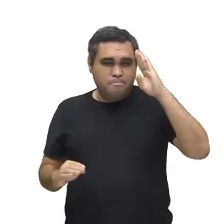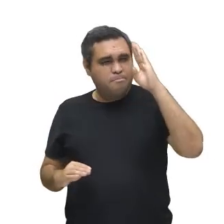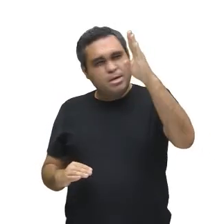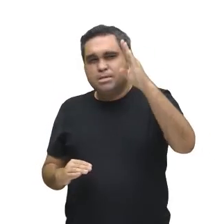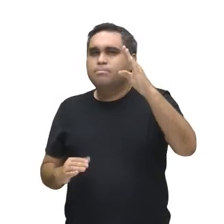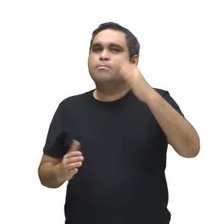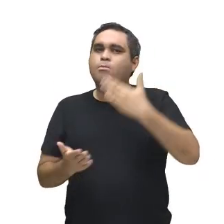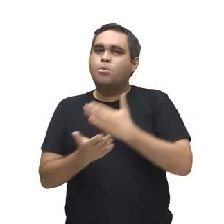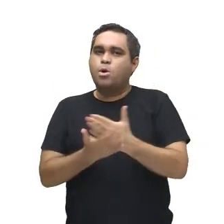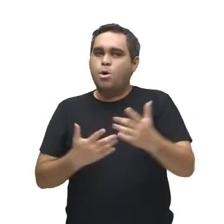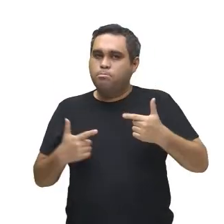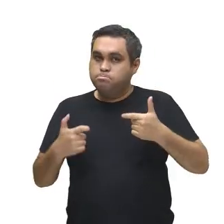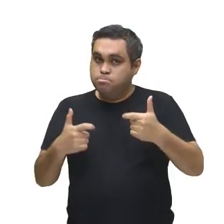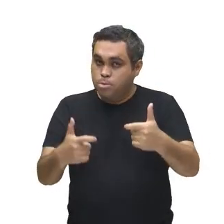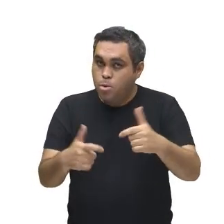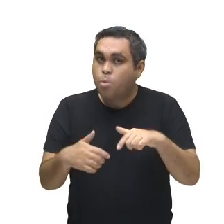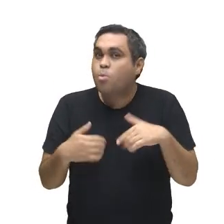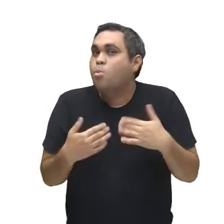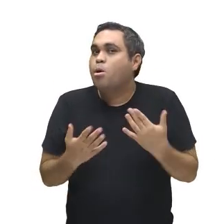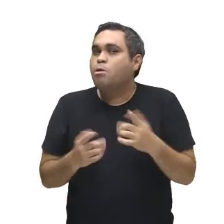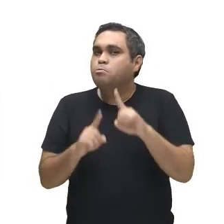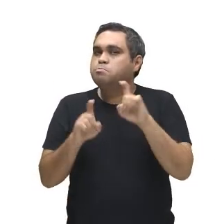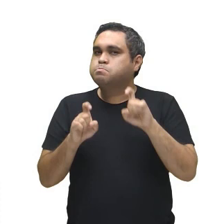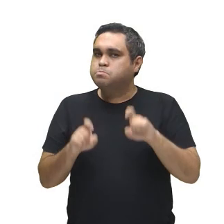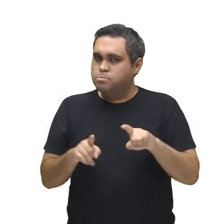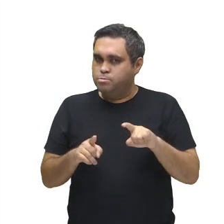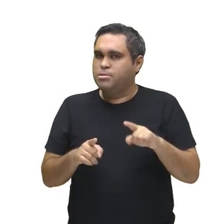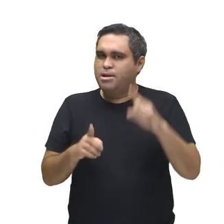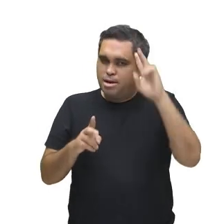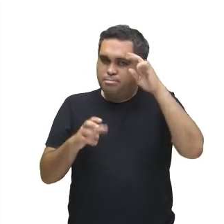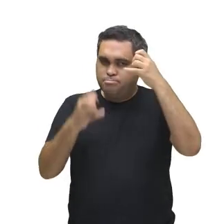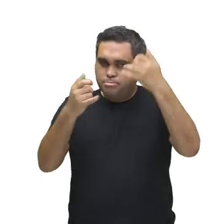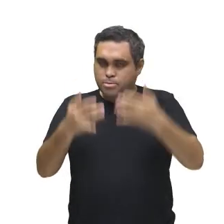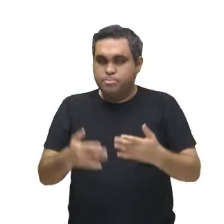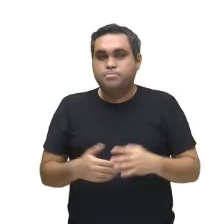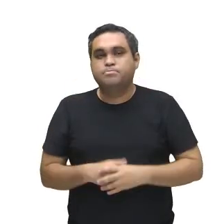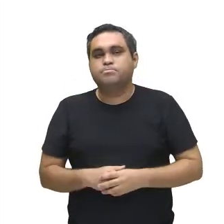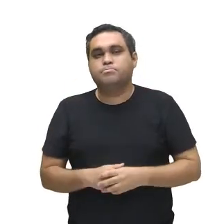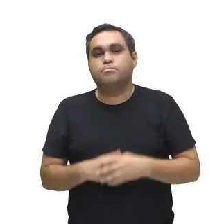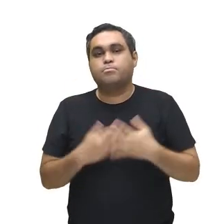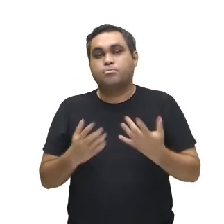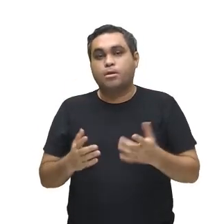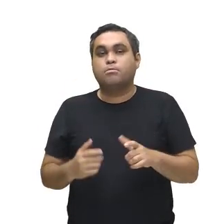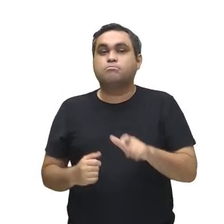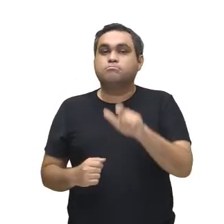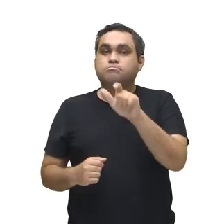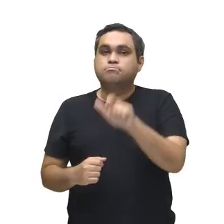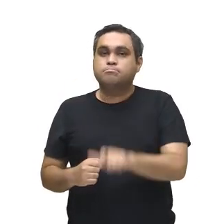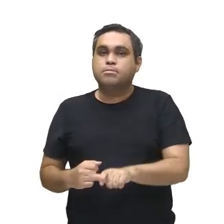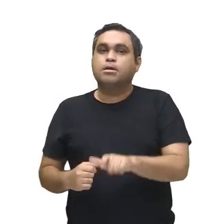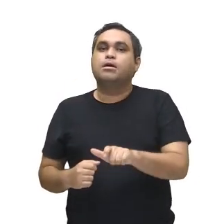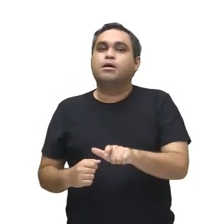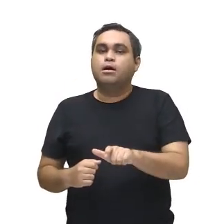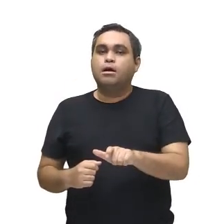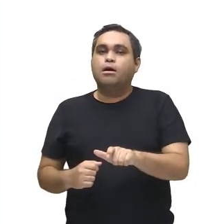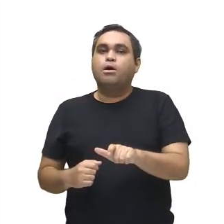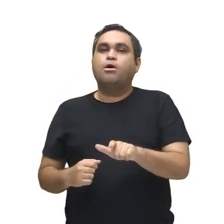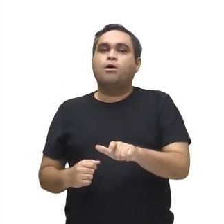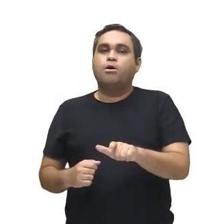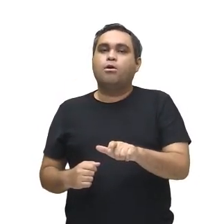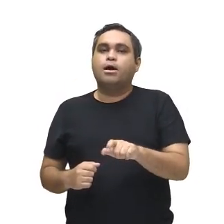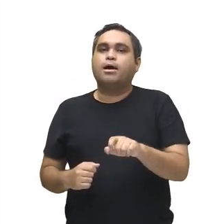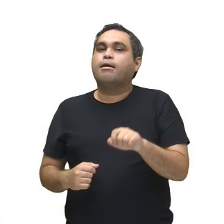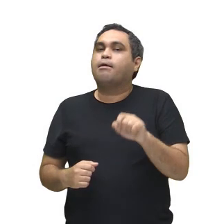para o início da guerra. Qual foi esse evento? O assassinato do arquiduque. Que arquiduque seria, gente? Vamos lá